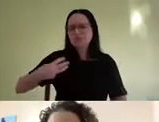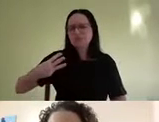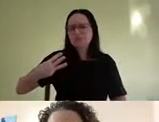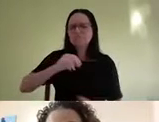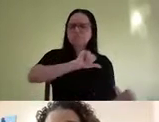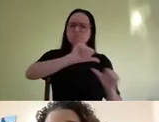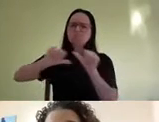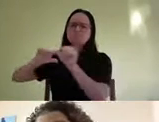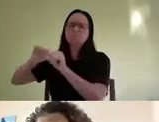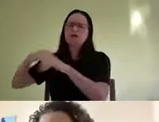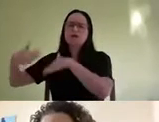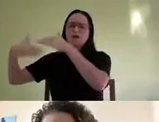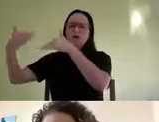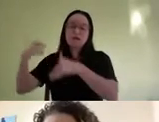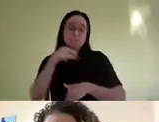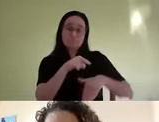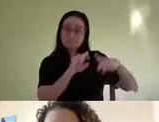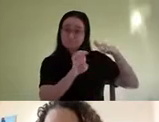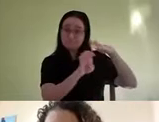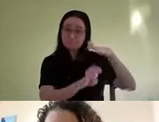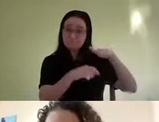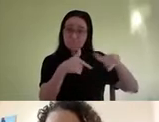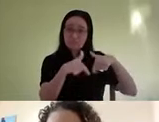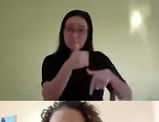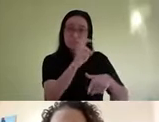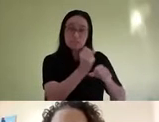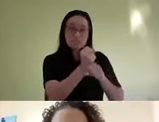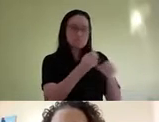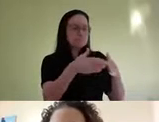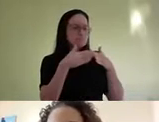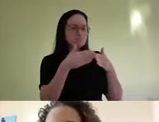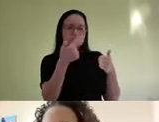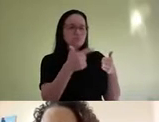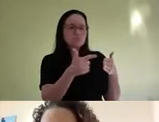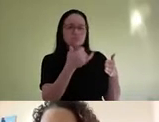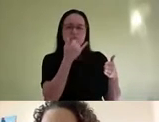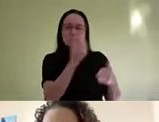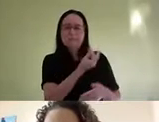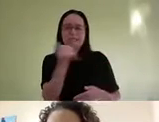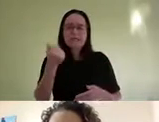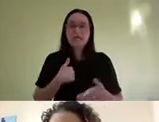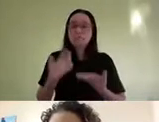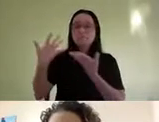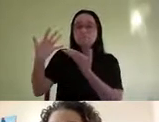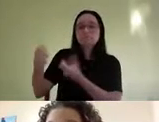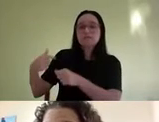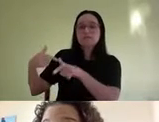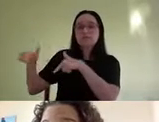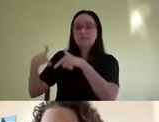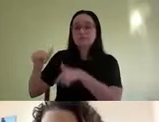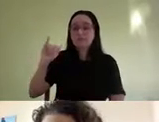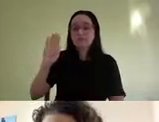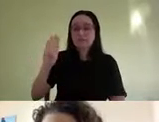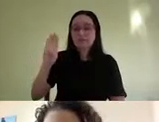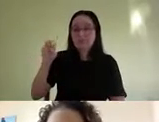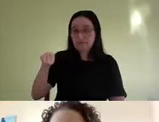eu saí da empresa onde eu estava há 15 anos, pedi a conta e aceitei uma proposta de trabalho na IBM onde eu estou há